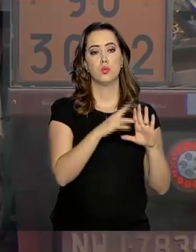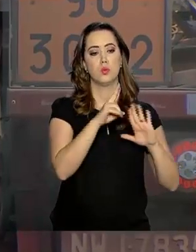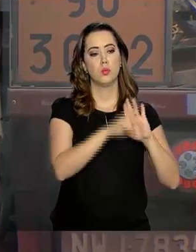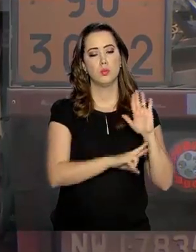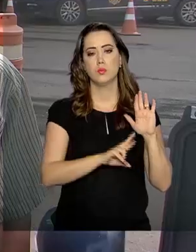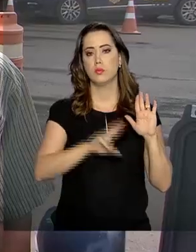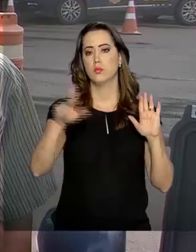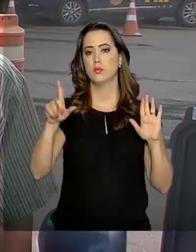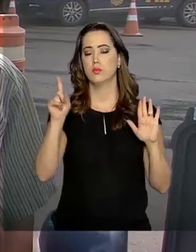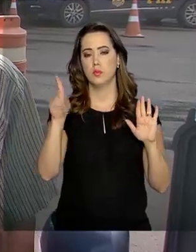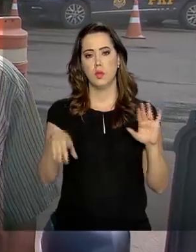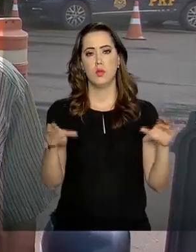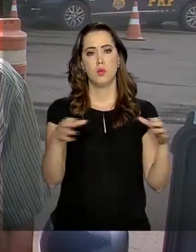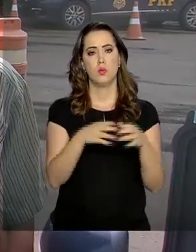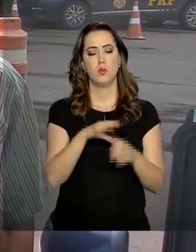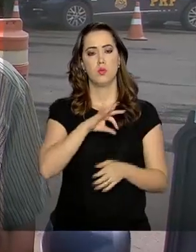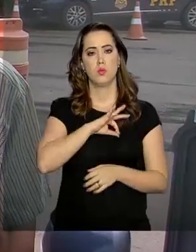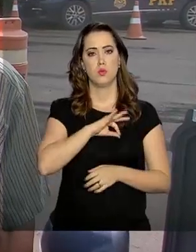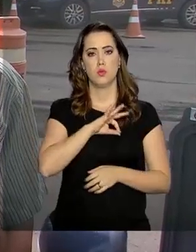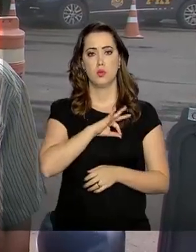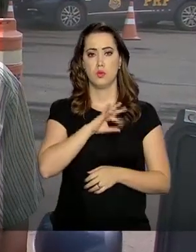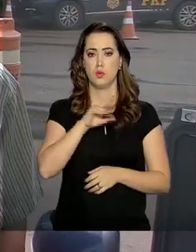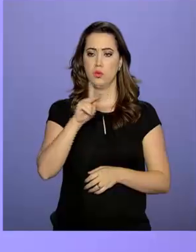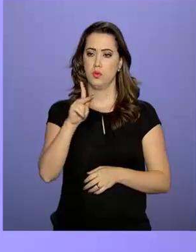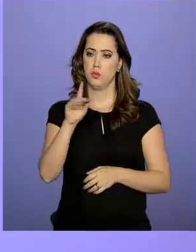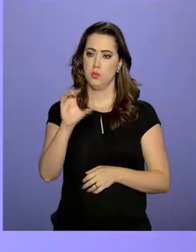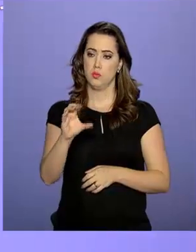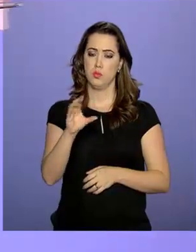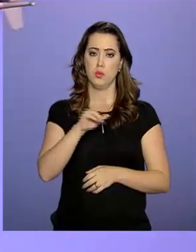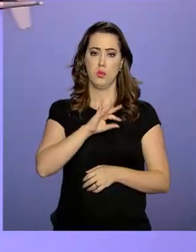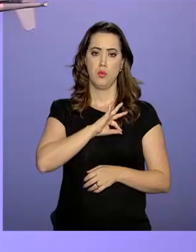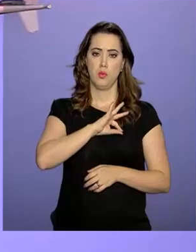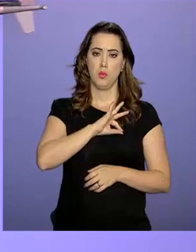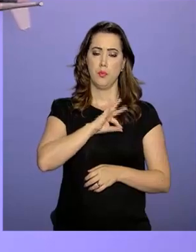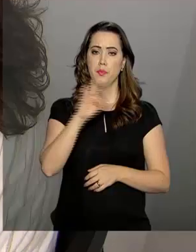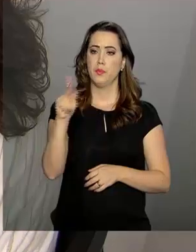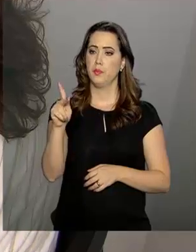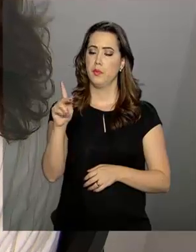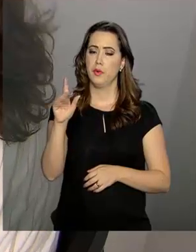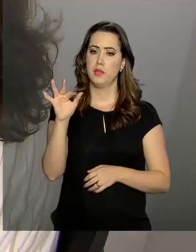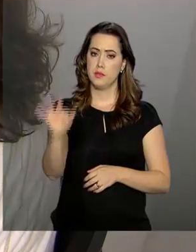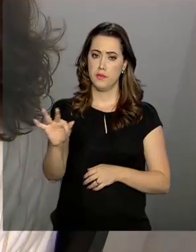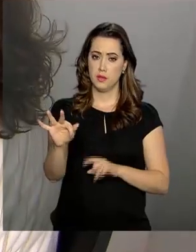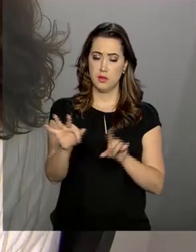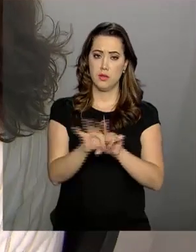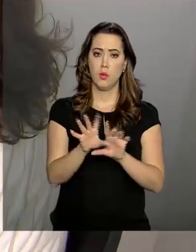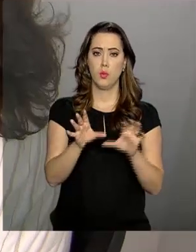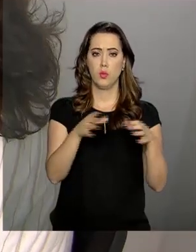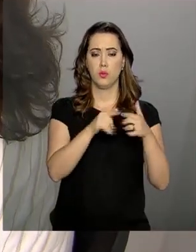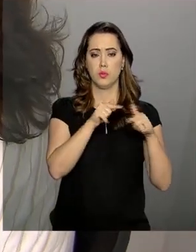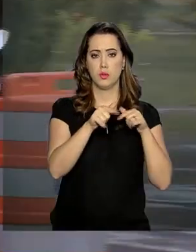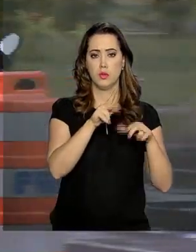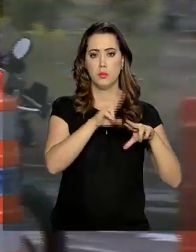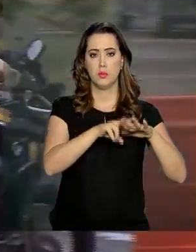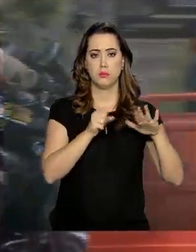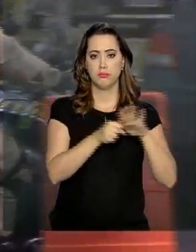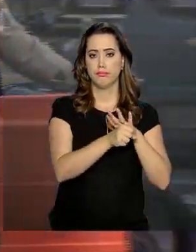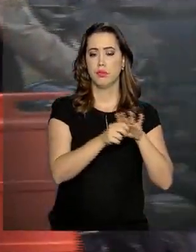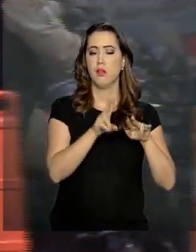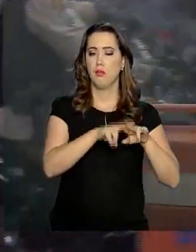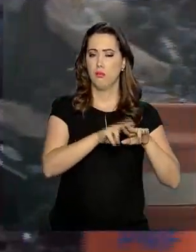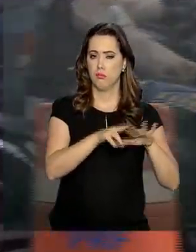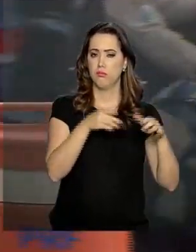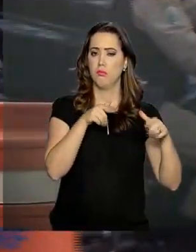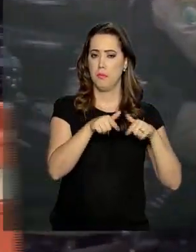diferenciadas são policiais civis, federais e agentes penitenciários e socioeducativos. Com a nova